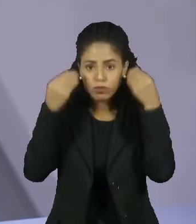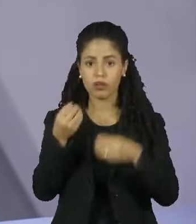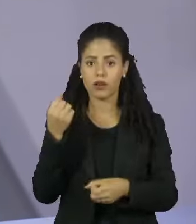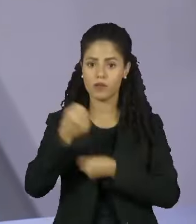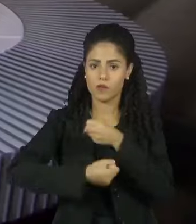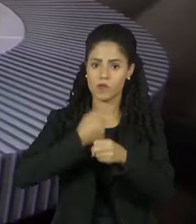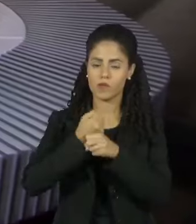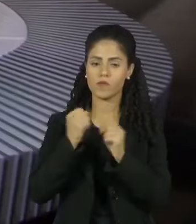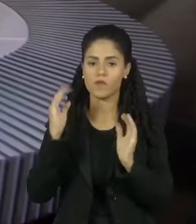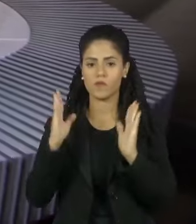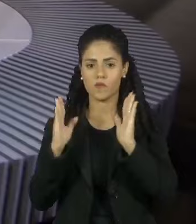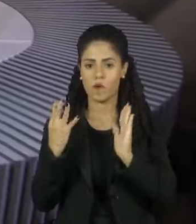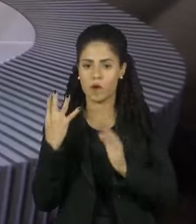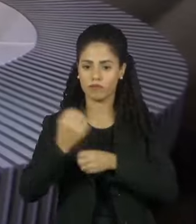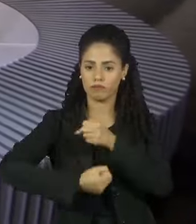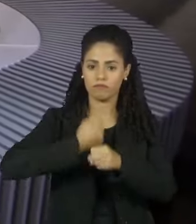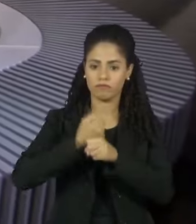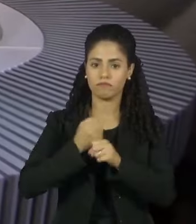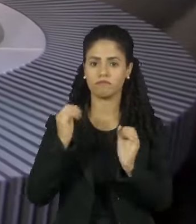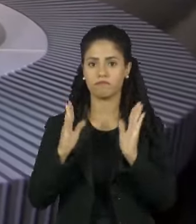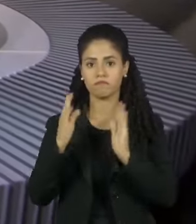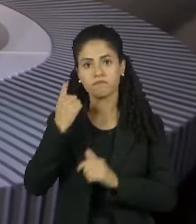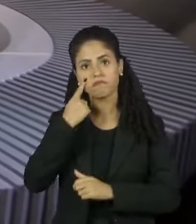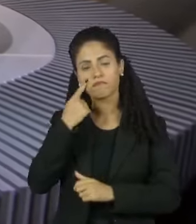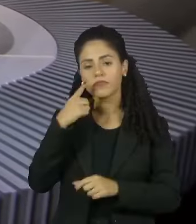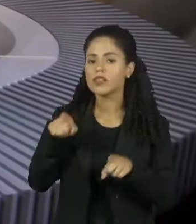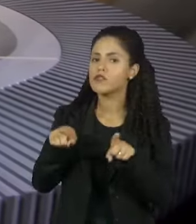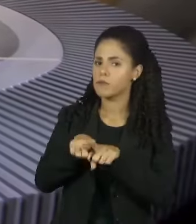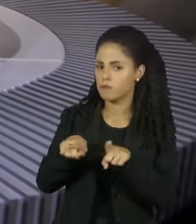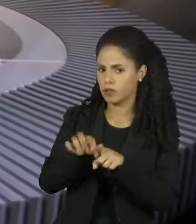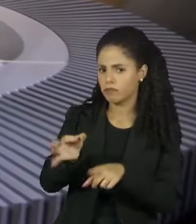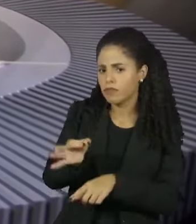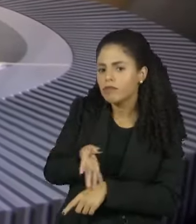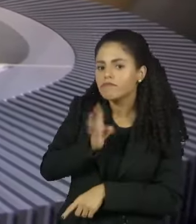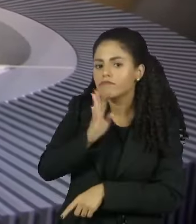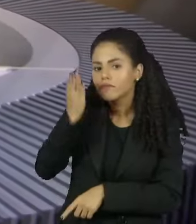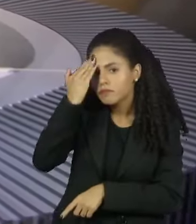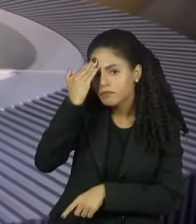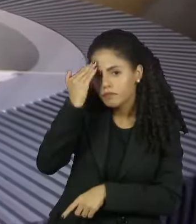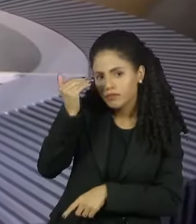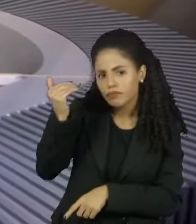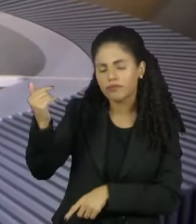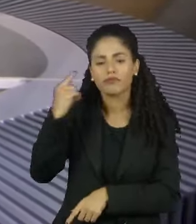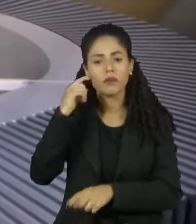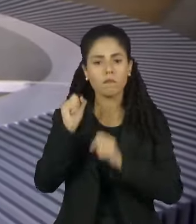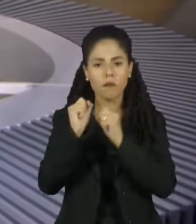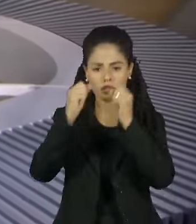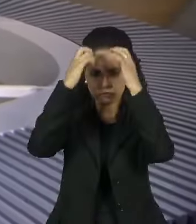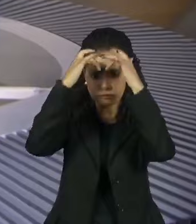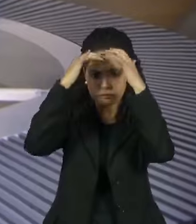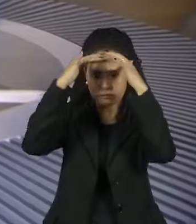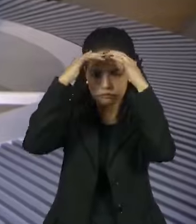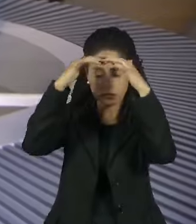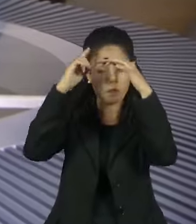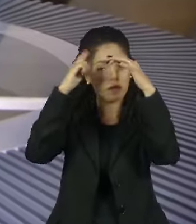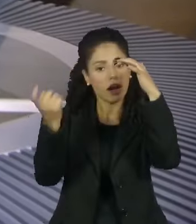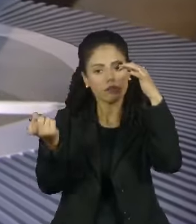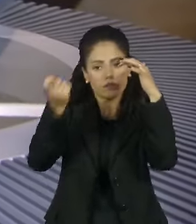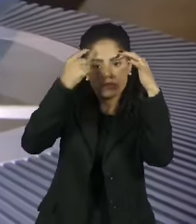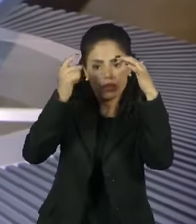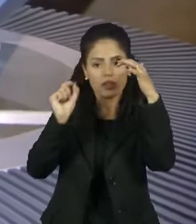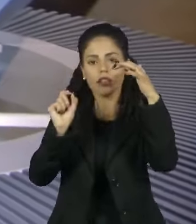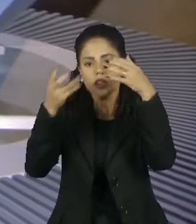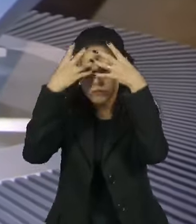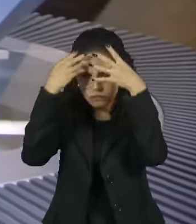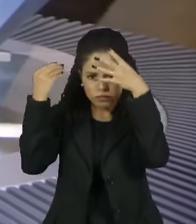4 anos. O marcador é uma doença conhecida pelos médicos, chamada de atrofia cortical posterior. Ela